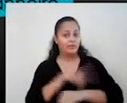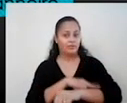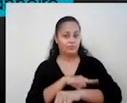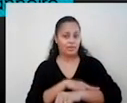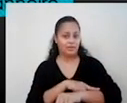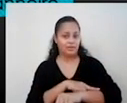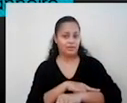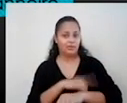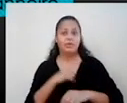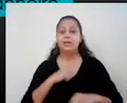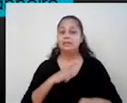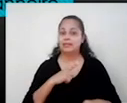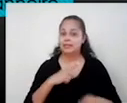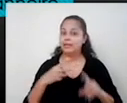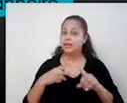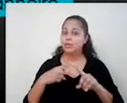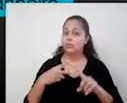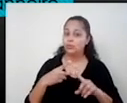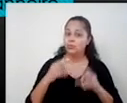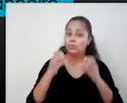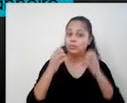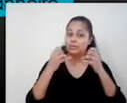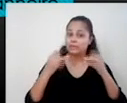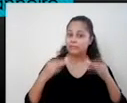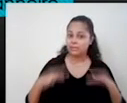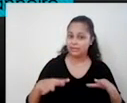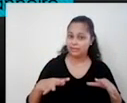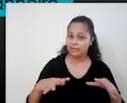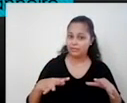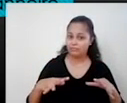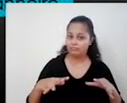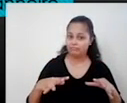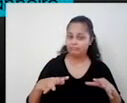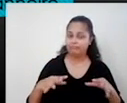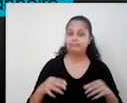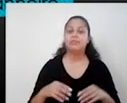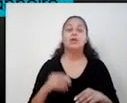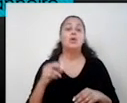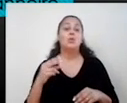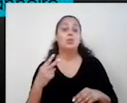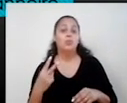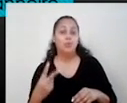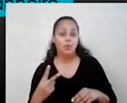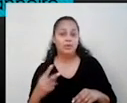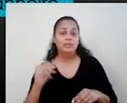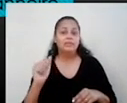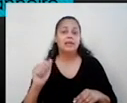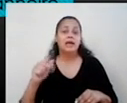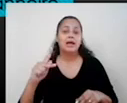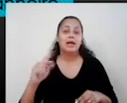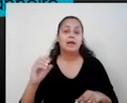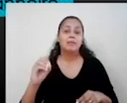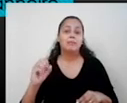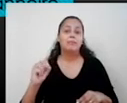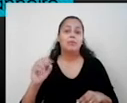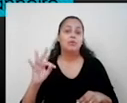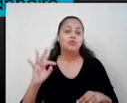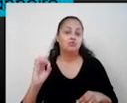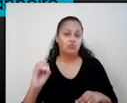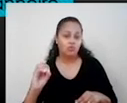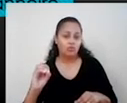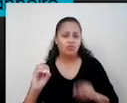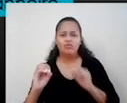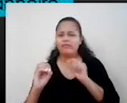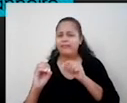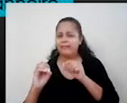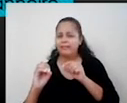eu tenho duas explicações, eu tenho 2 apostos. Então no de cima eu tenho um aposto. O